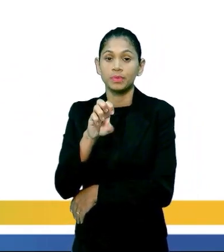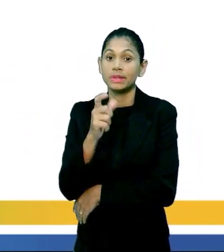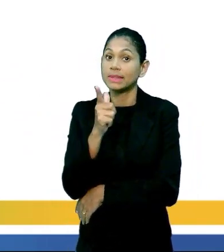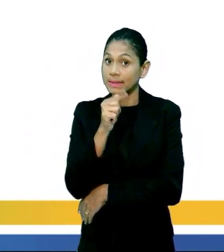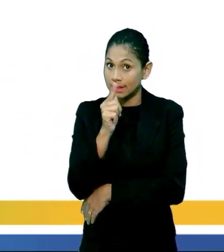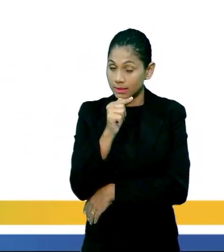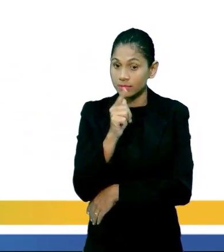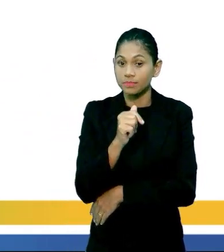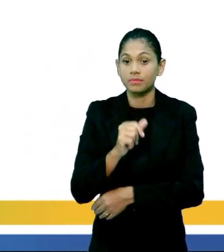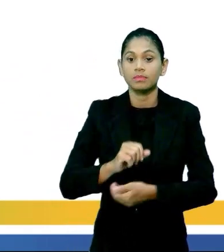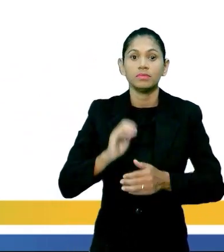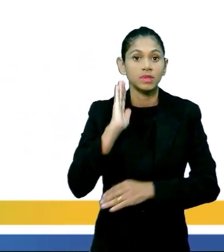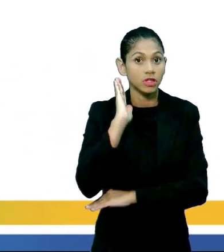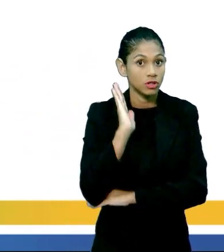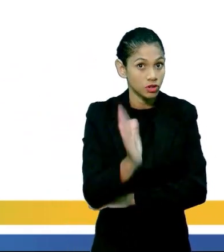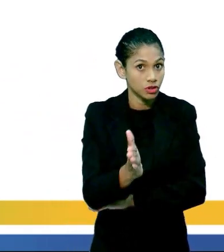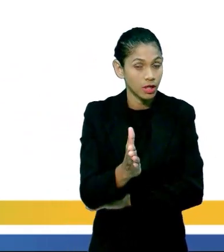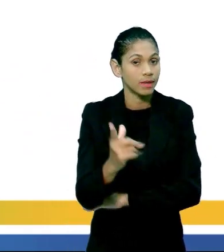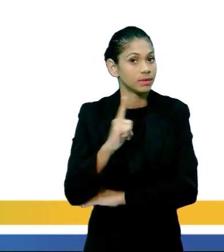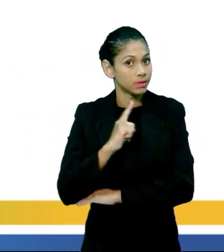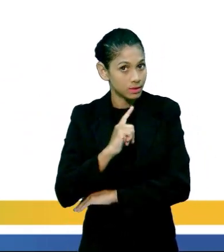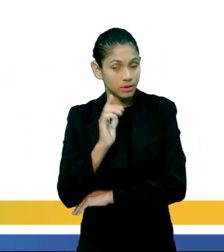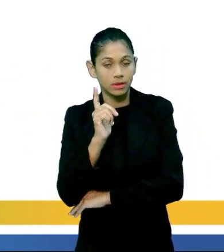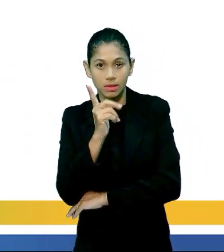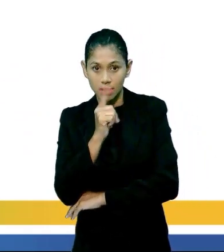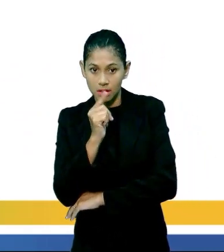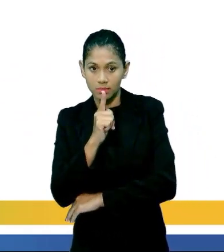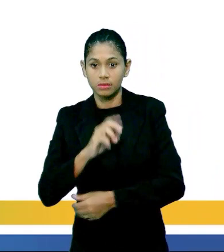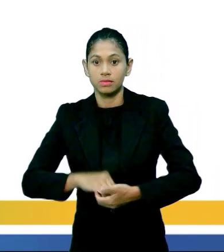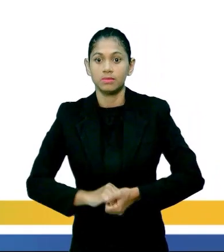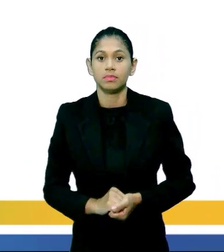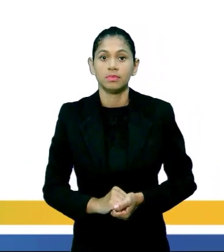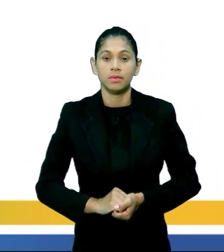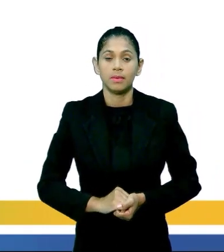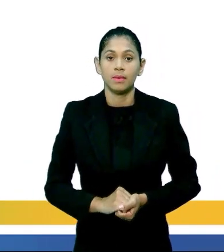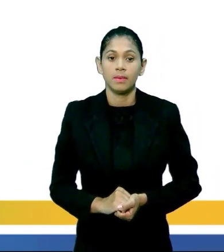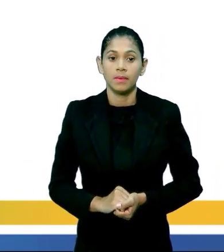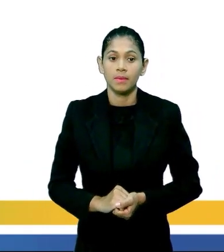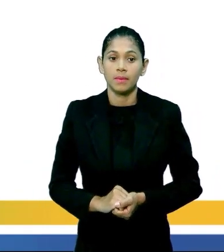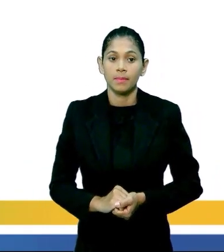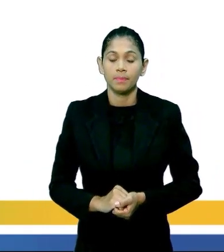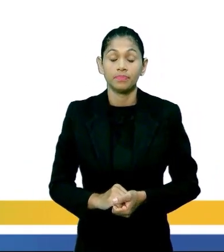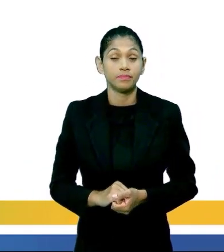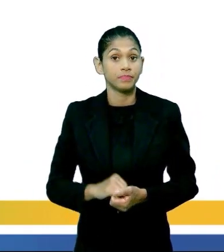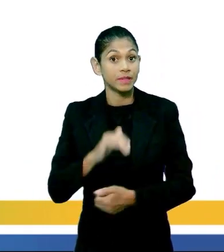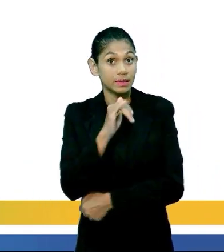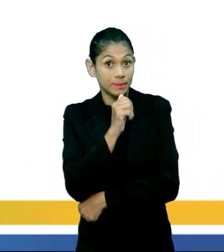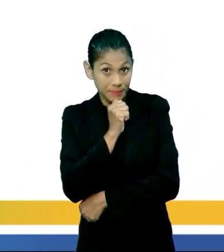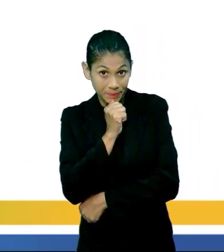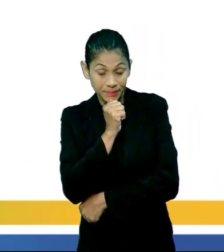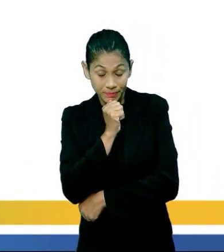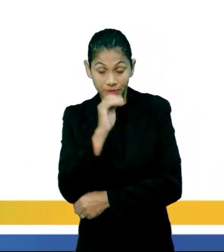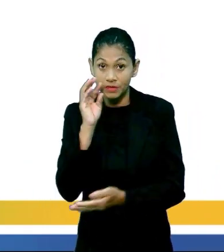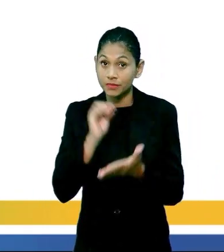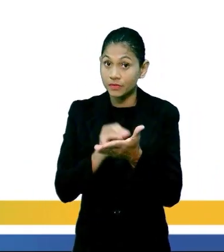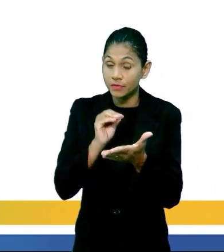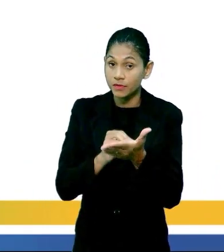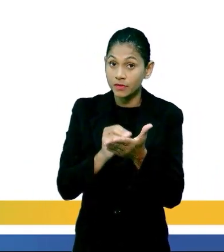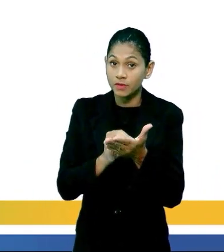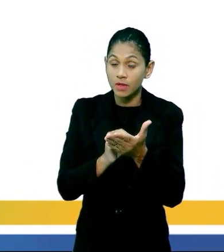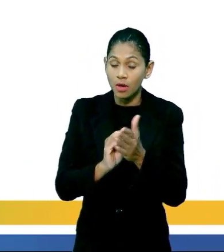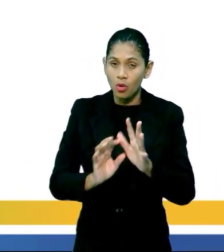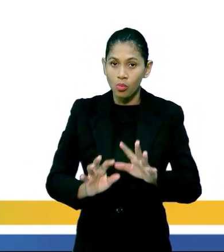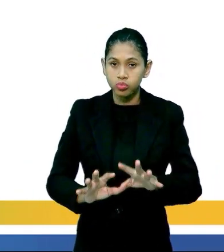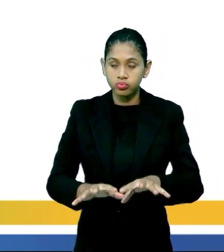aí, da parte que já está preenchida, tá bom? Vamos lá. Ainda falta preencher metade do cubo